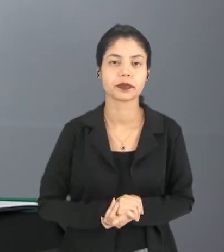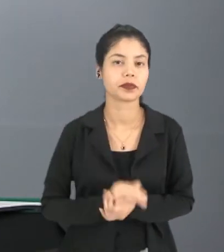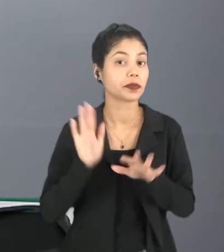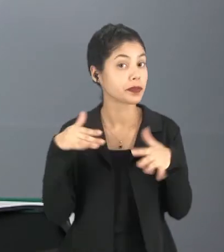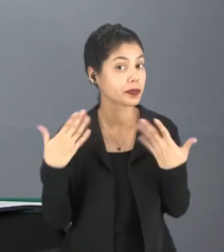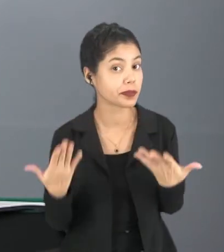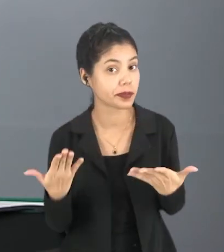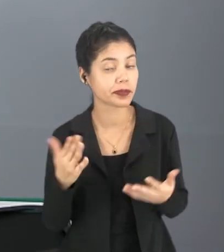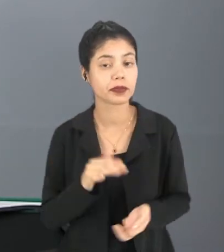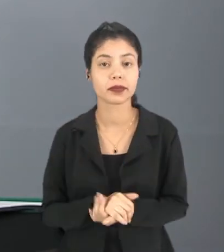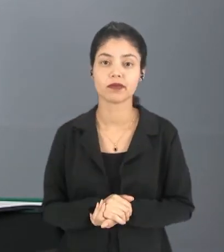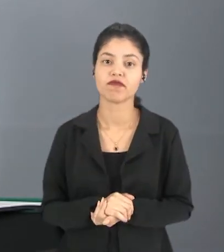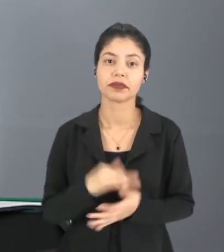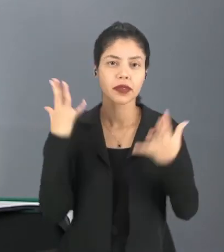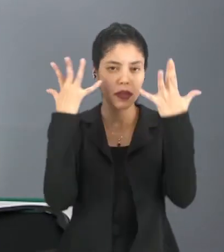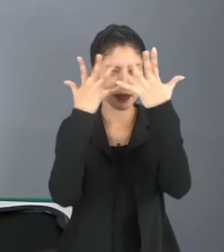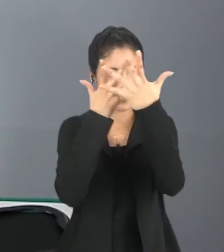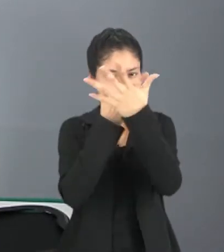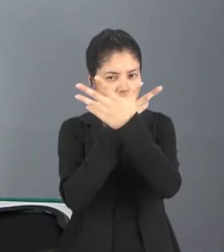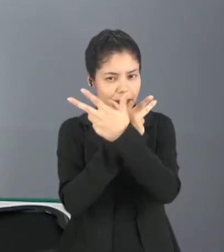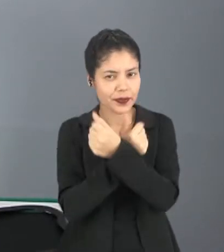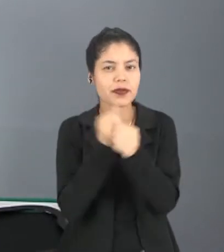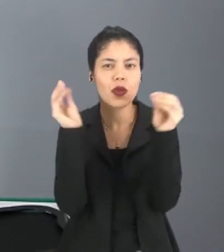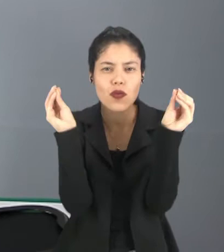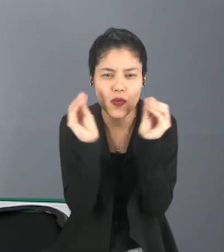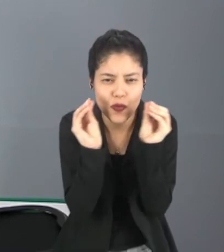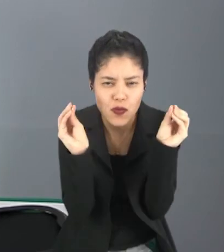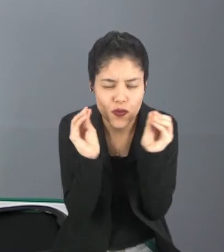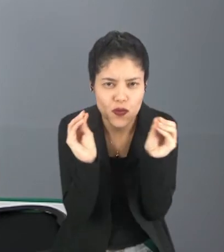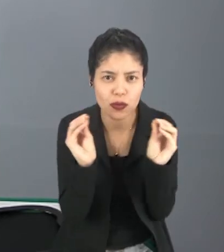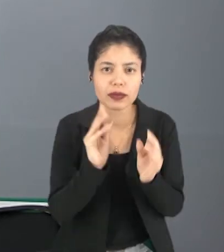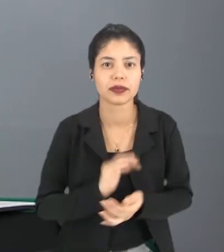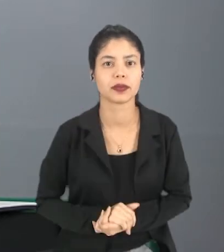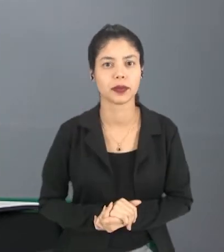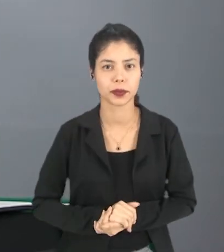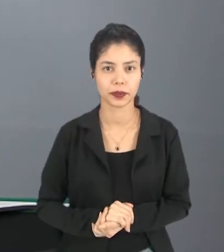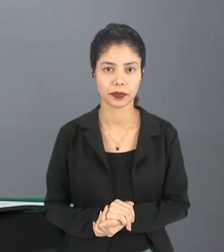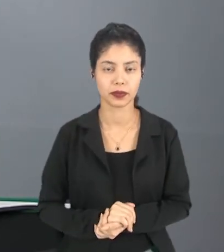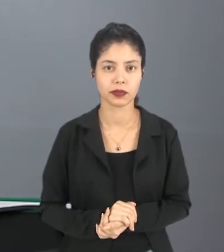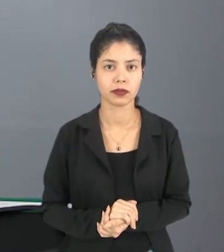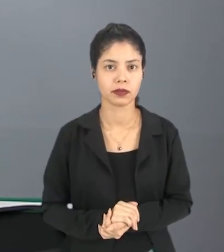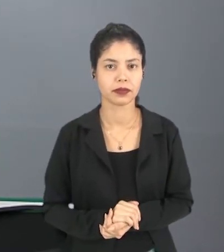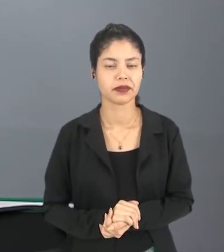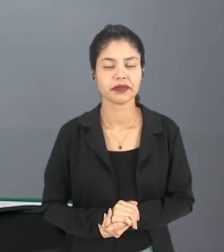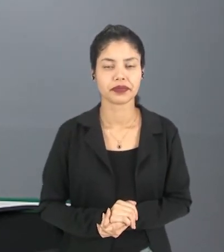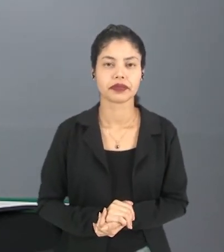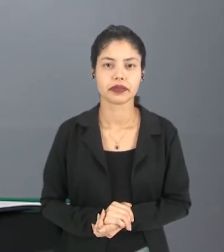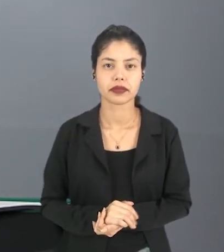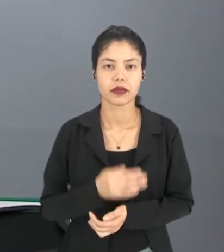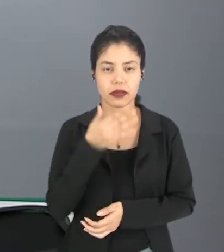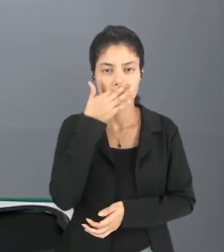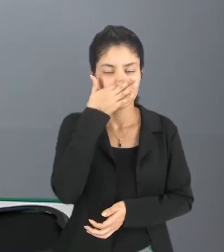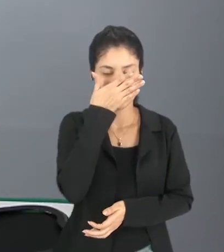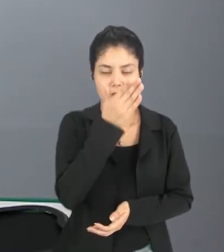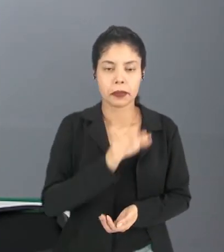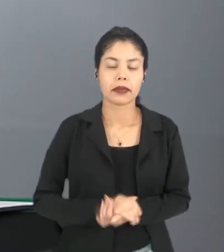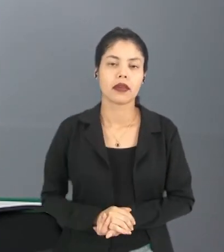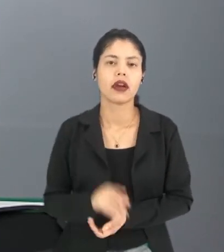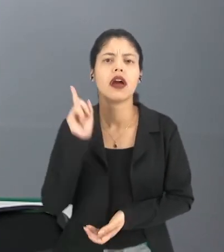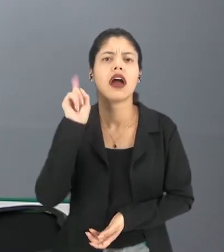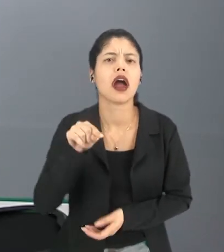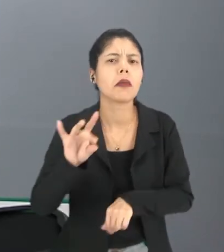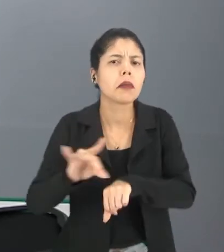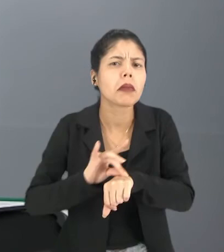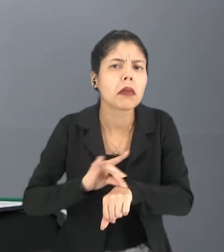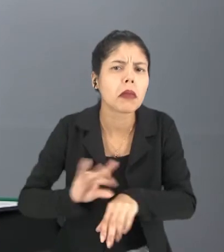são tão bonitinhas. E embaixo. E as